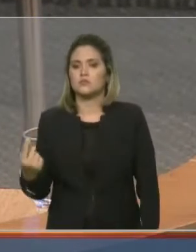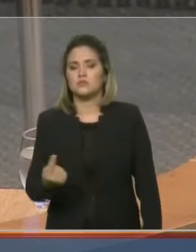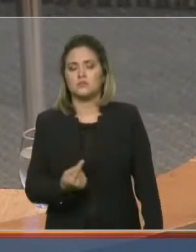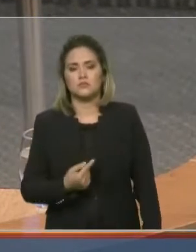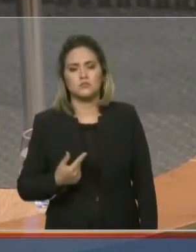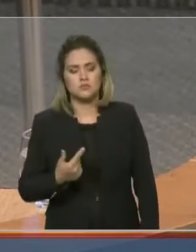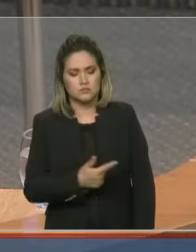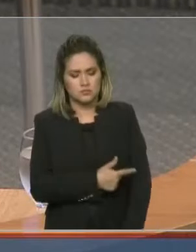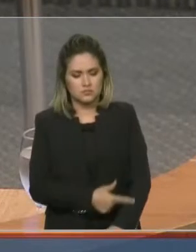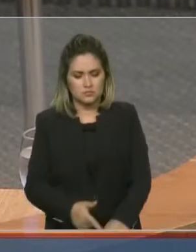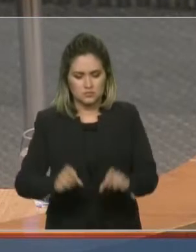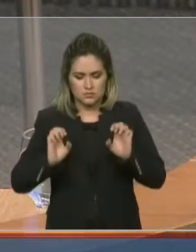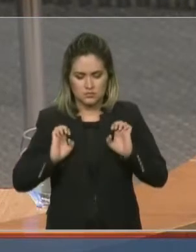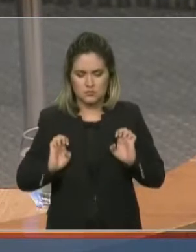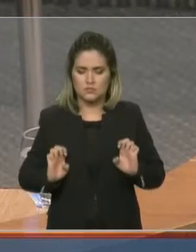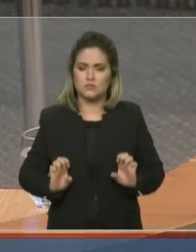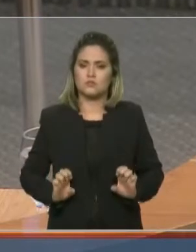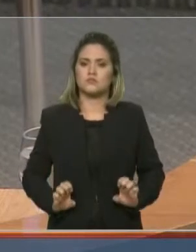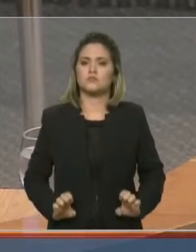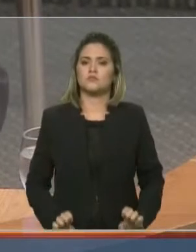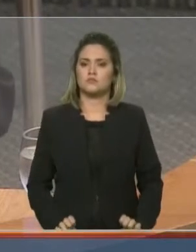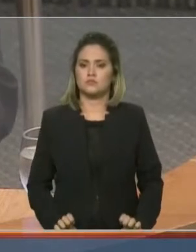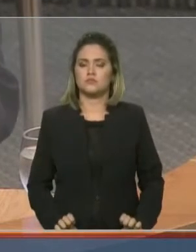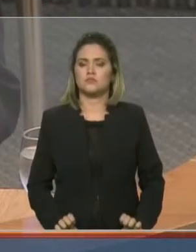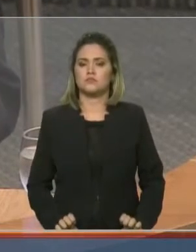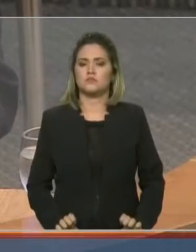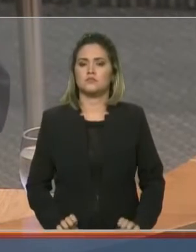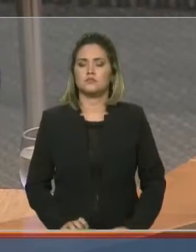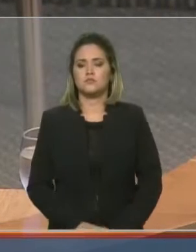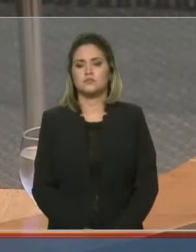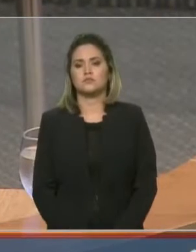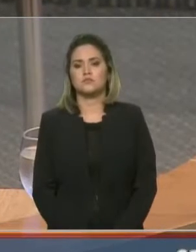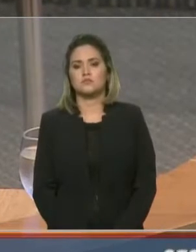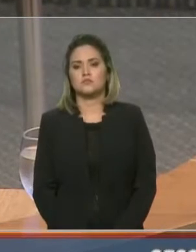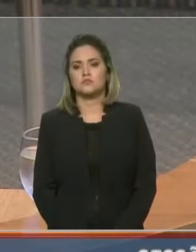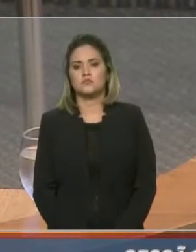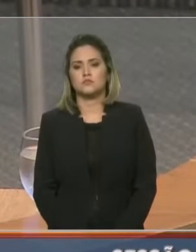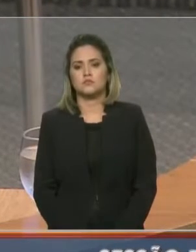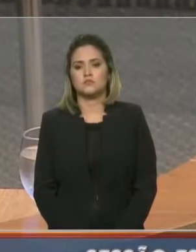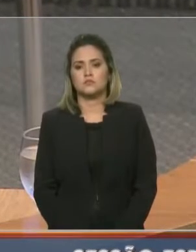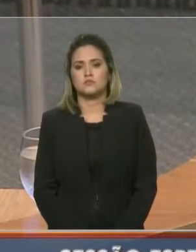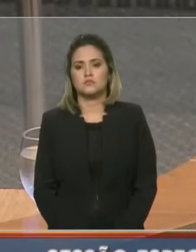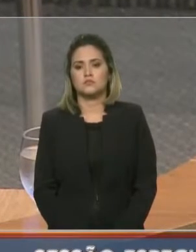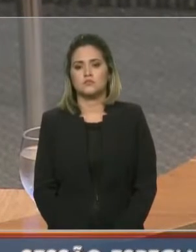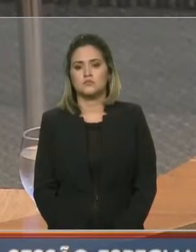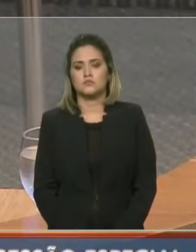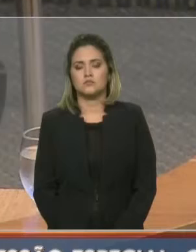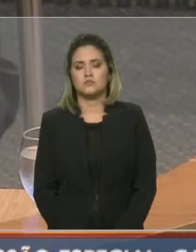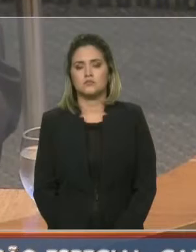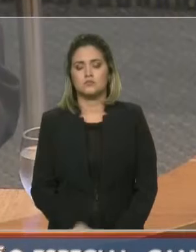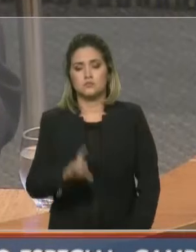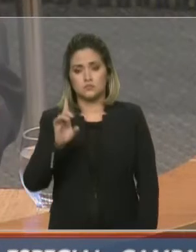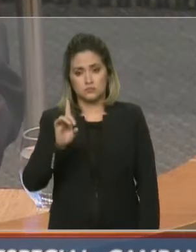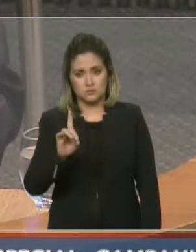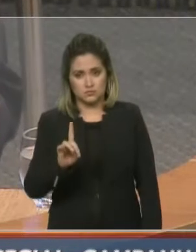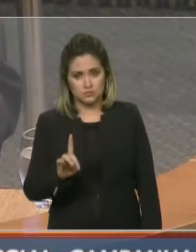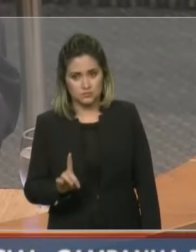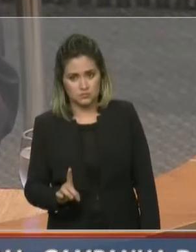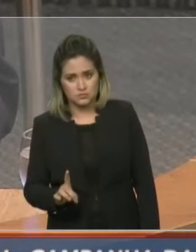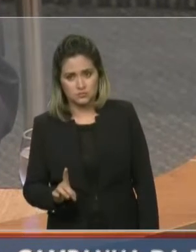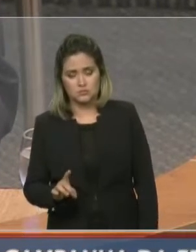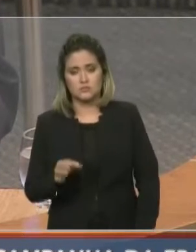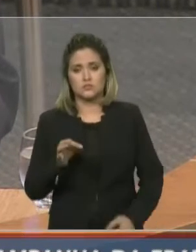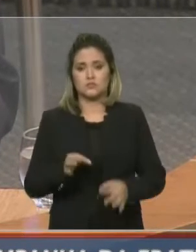comportamento ético, um comportamento que seja pautado na prática do direito e na prática